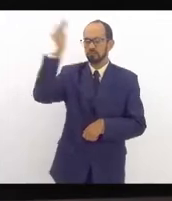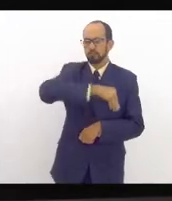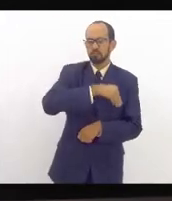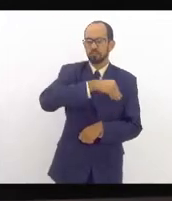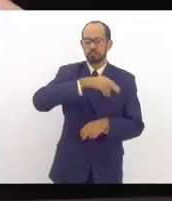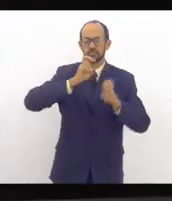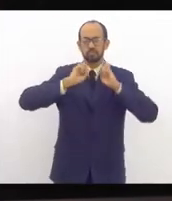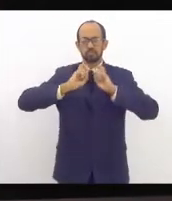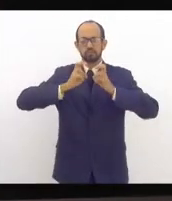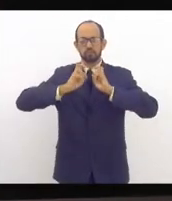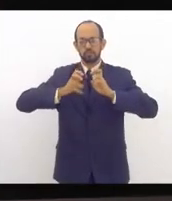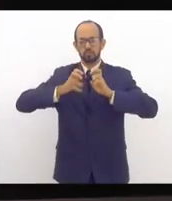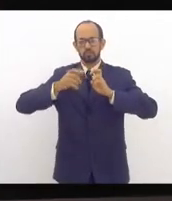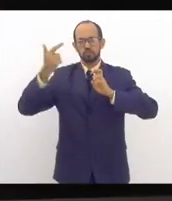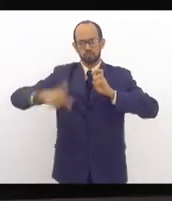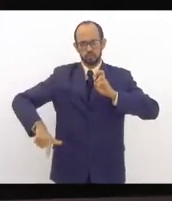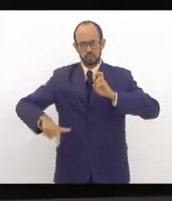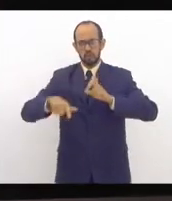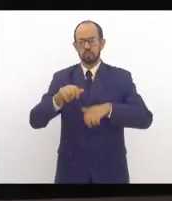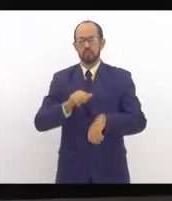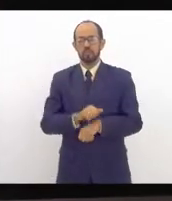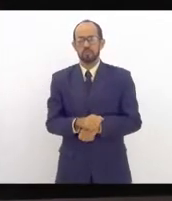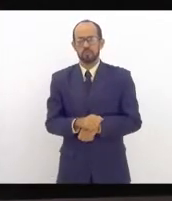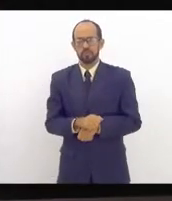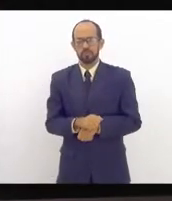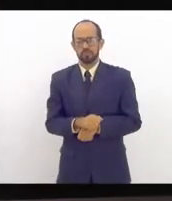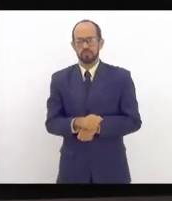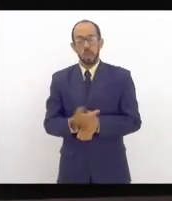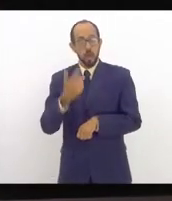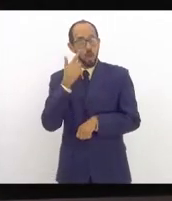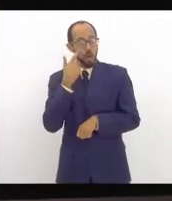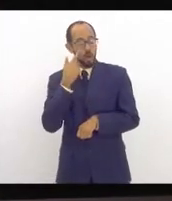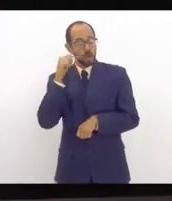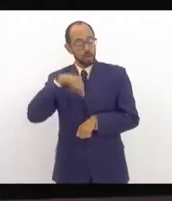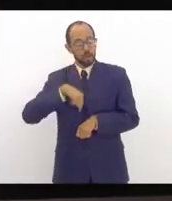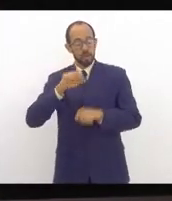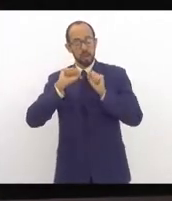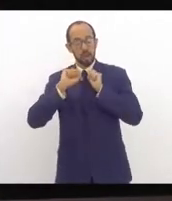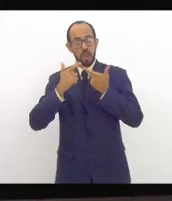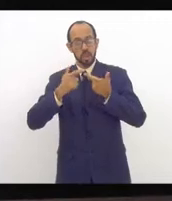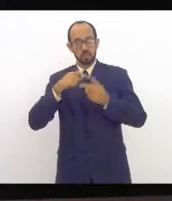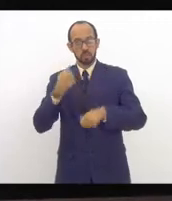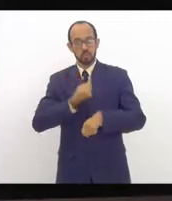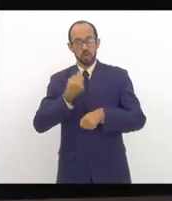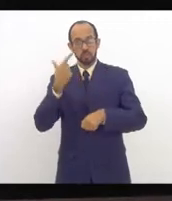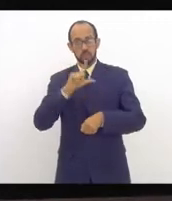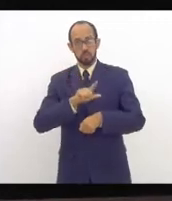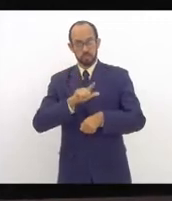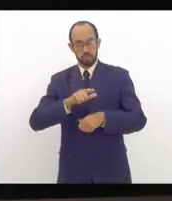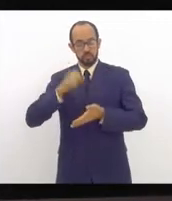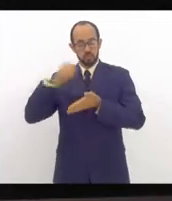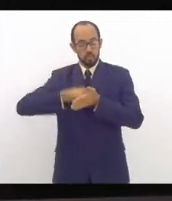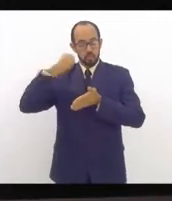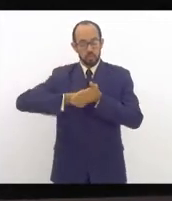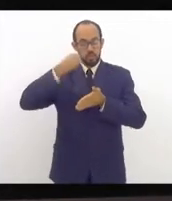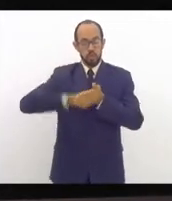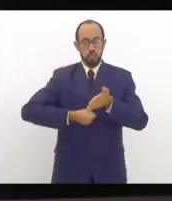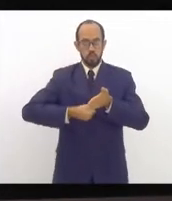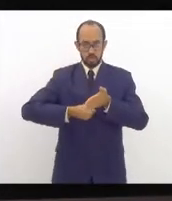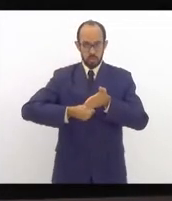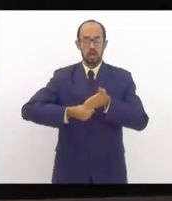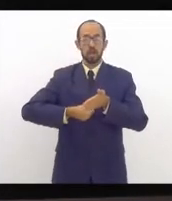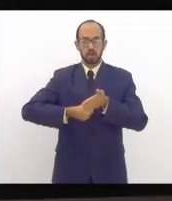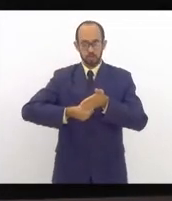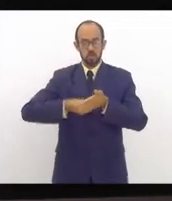com usuário sistema de trem Olha que que na casa nós conseguimos né as duras conseguimos